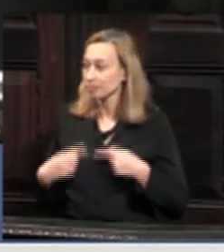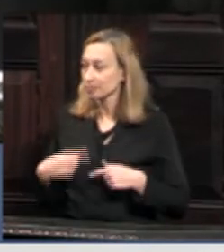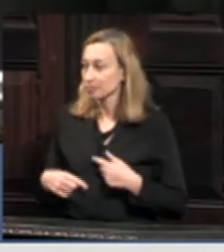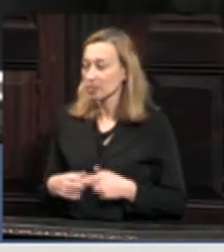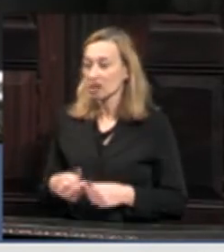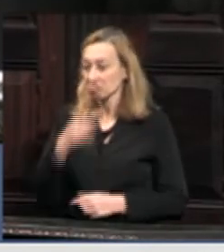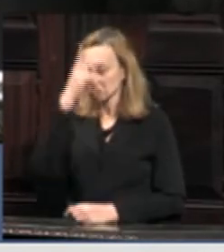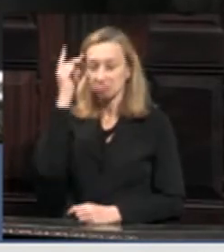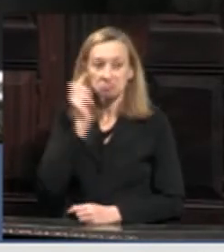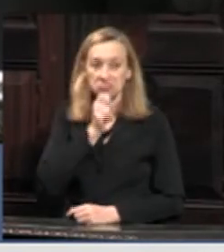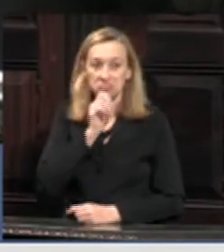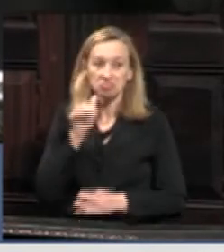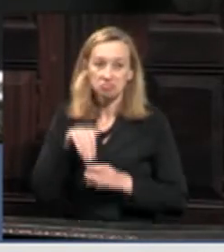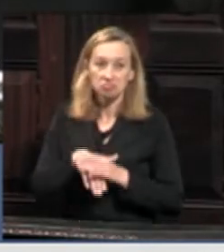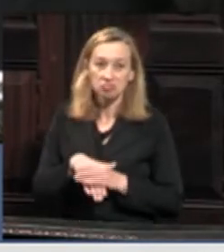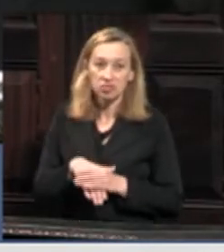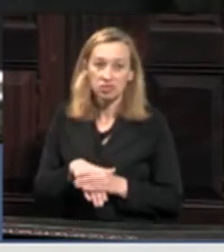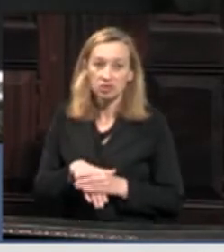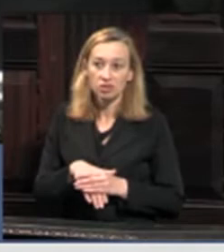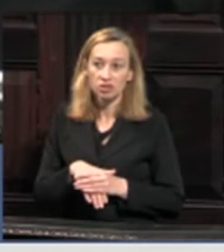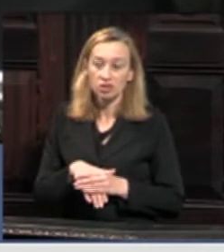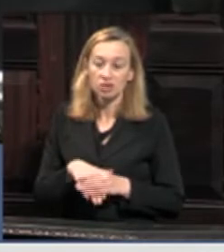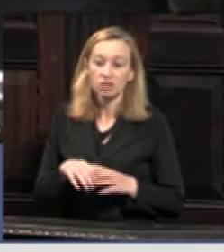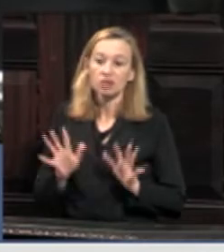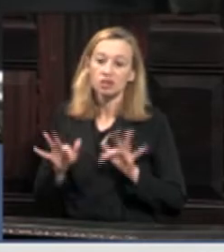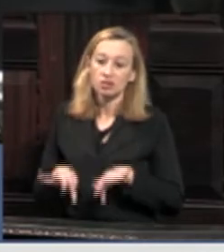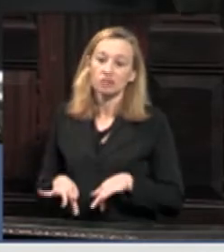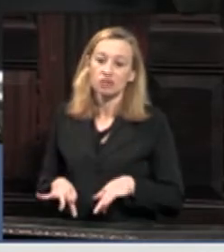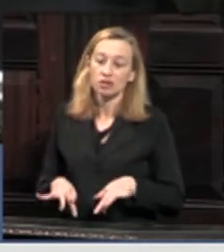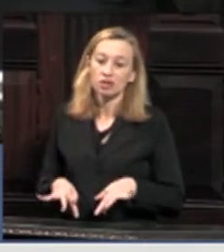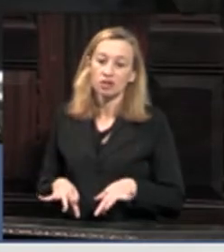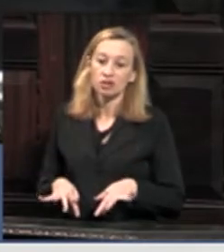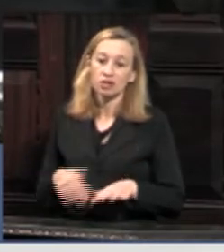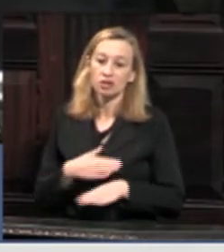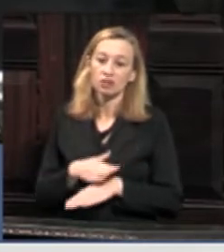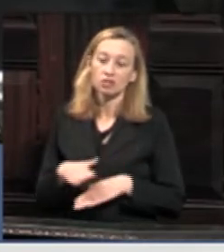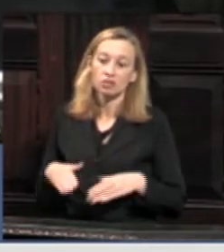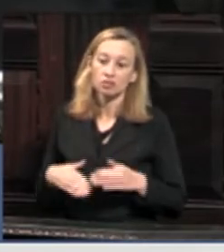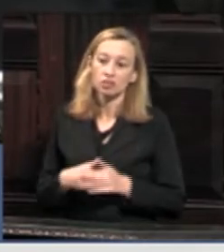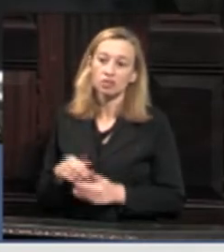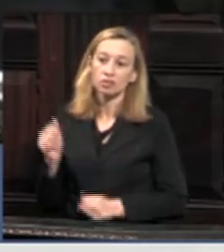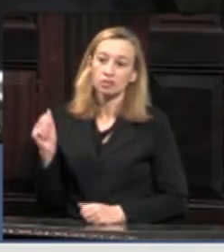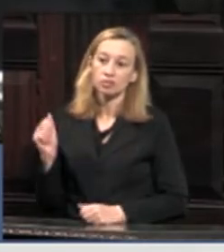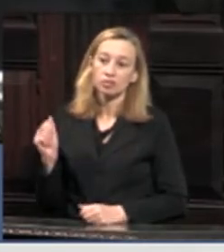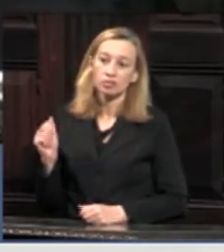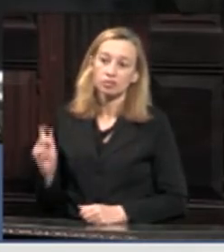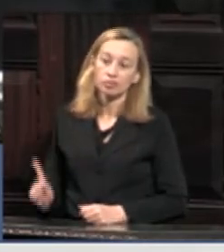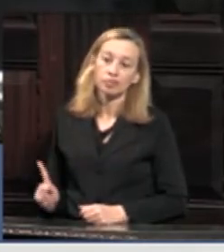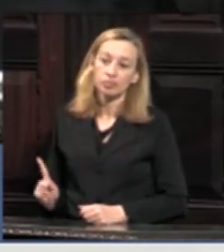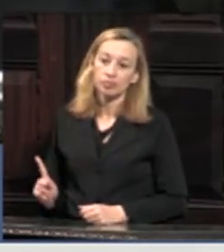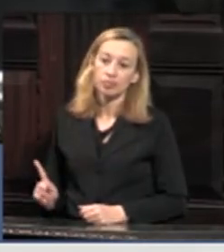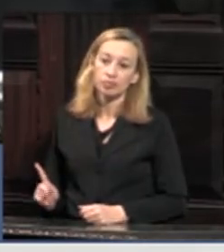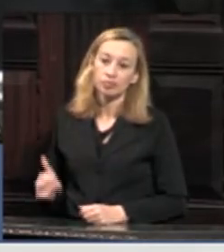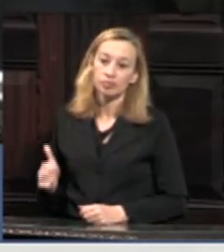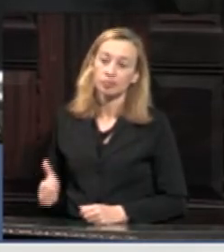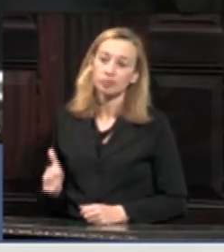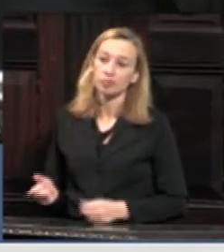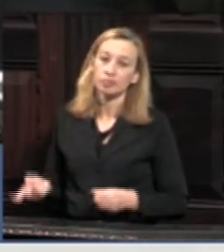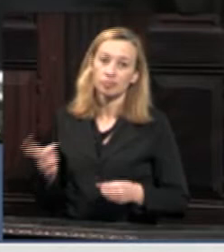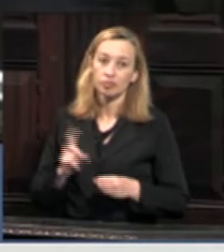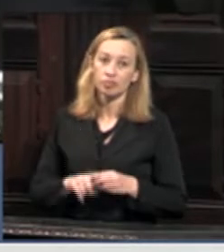Não havendo quem queira discutir, em votação. Encerrada a discussão, os senhores que aprovam permanecem como estão. Aprovado em